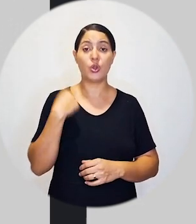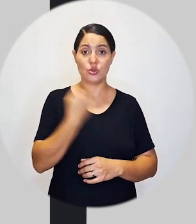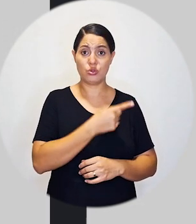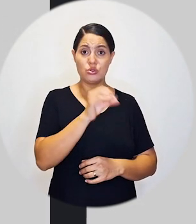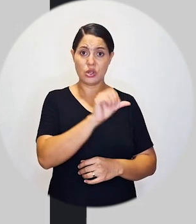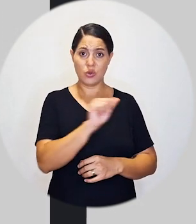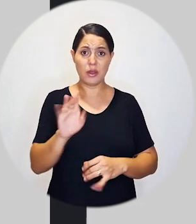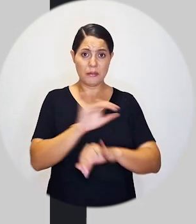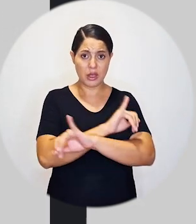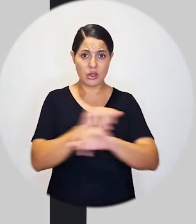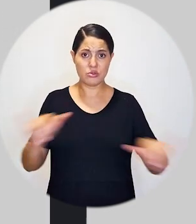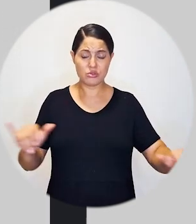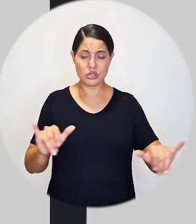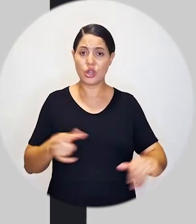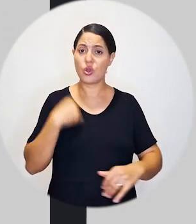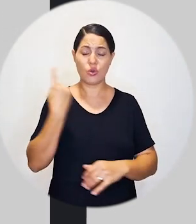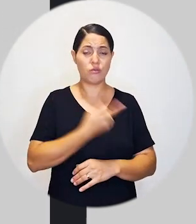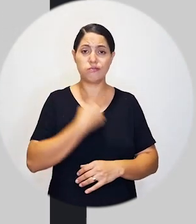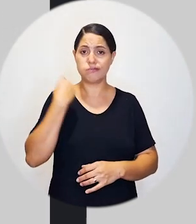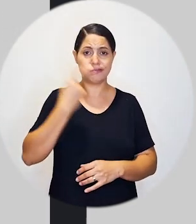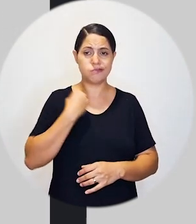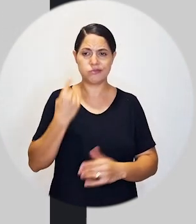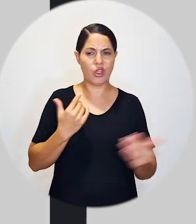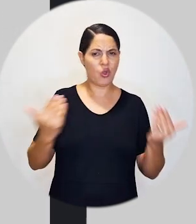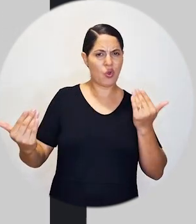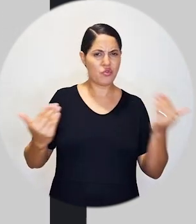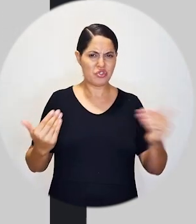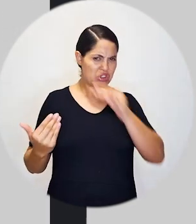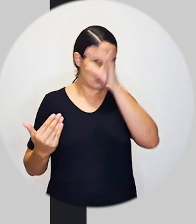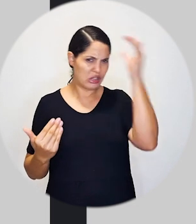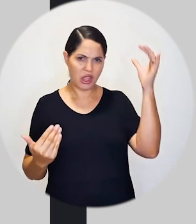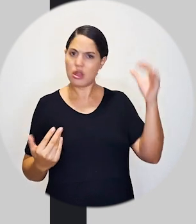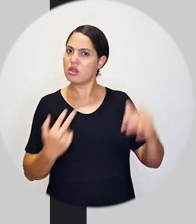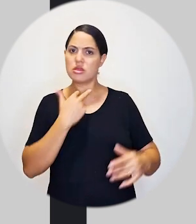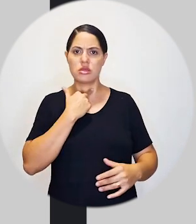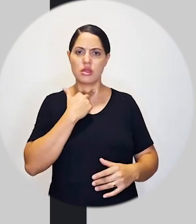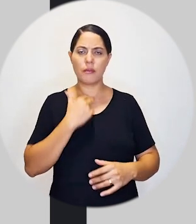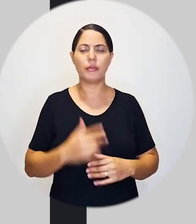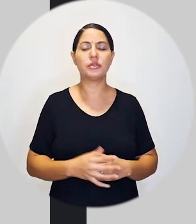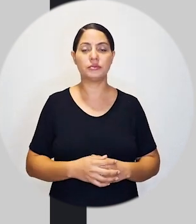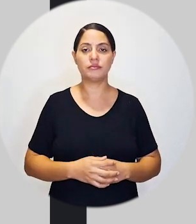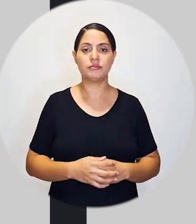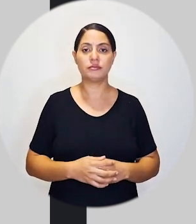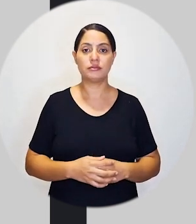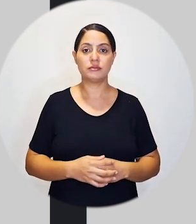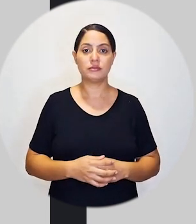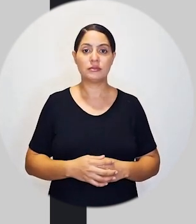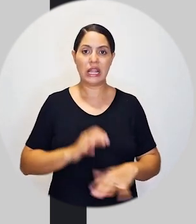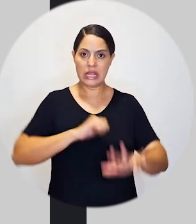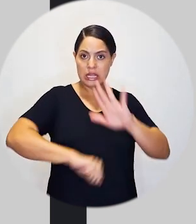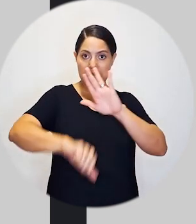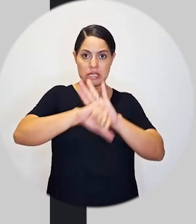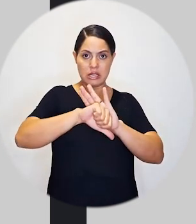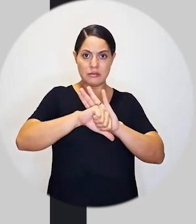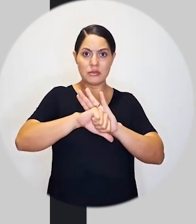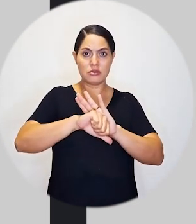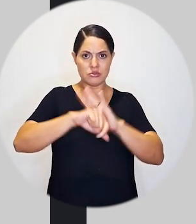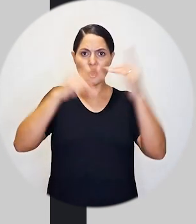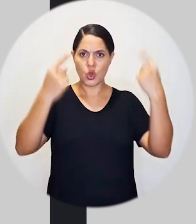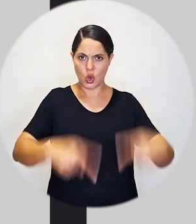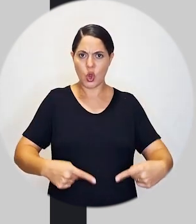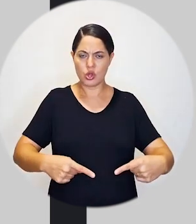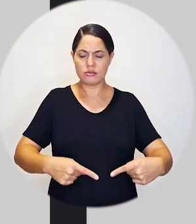OAB reafirma que advogados não podem ser confundidos com seus clientes. O combate à criminalidade, ainda que